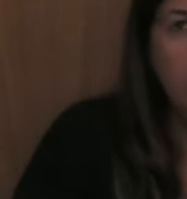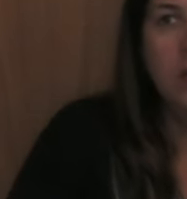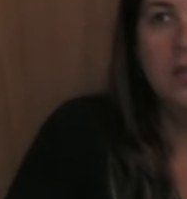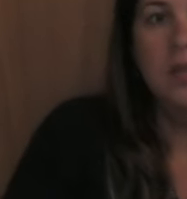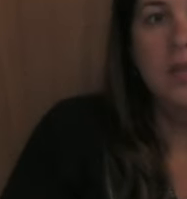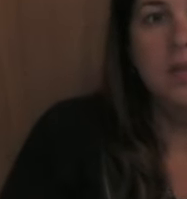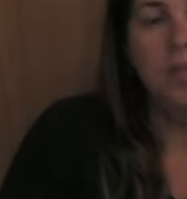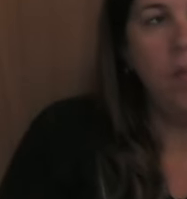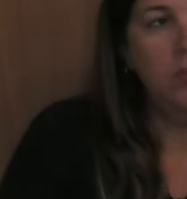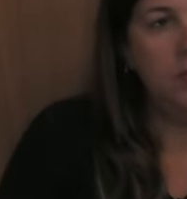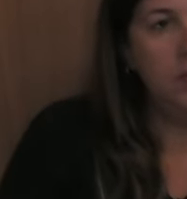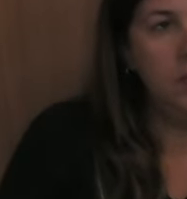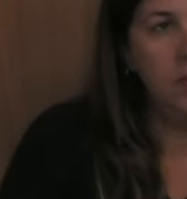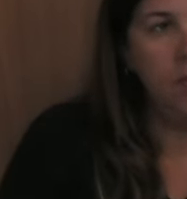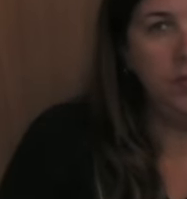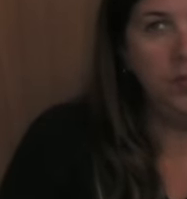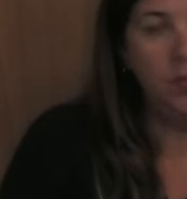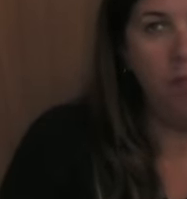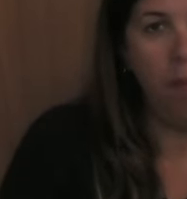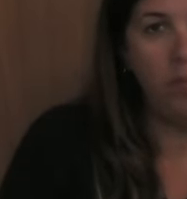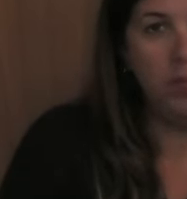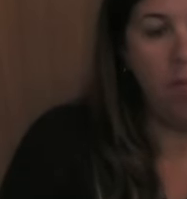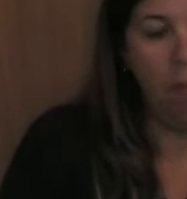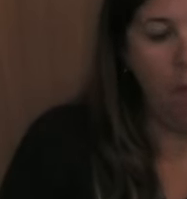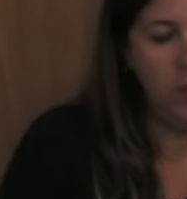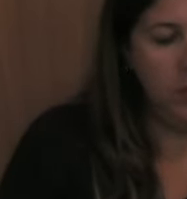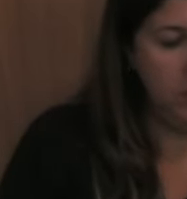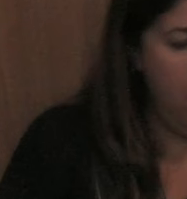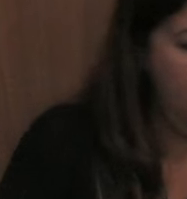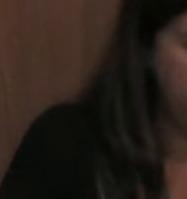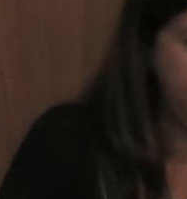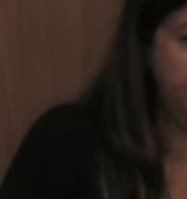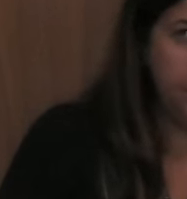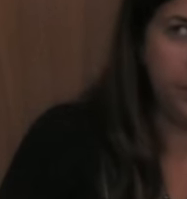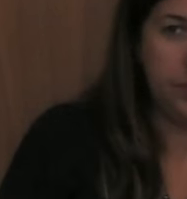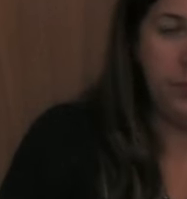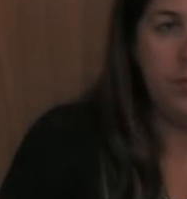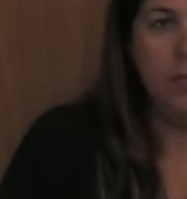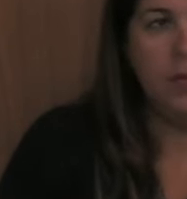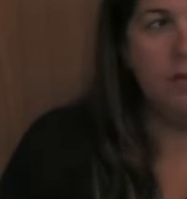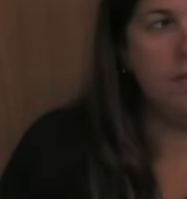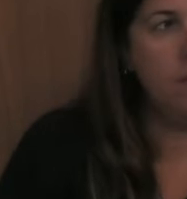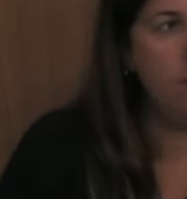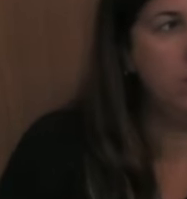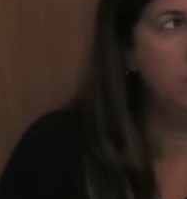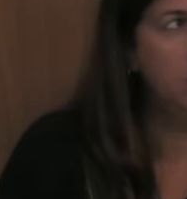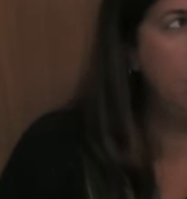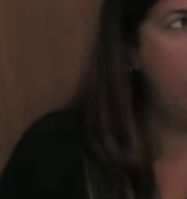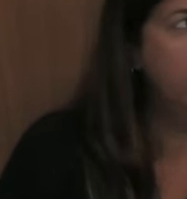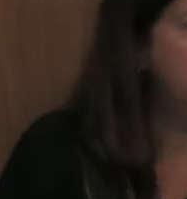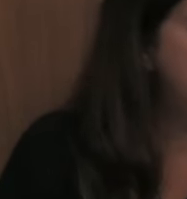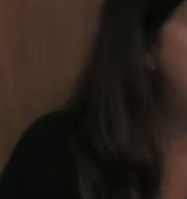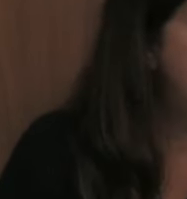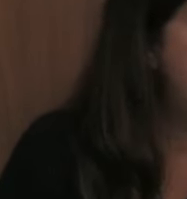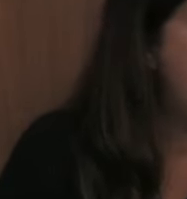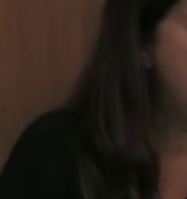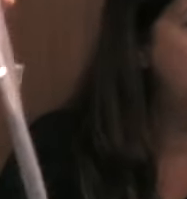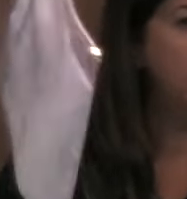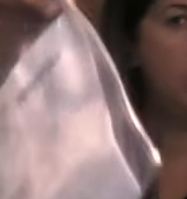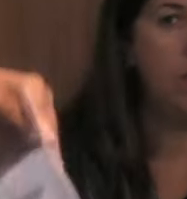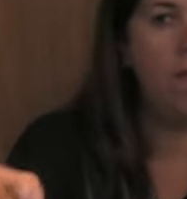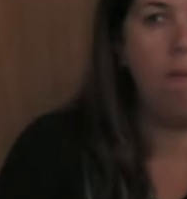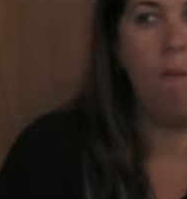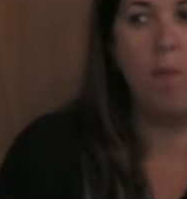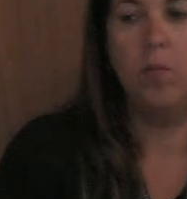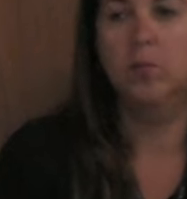elétrica na localidade, quanto a problema na iluminação da rua, né, que ela acaba cobrindo. A prefeitura teve lá,